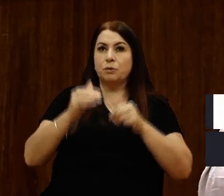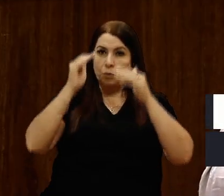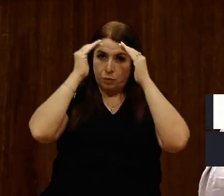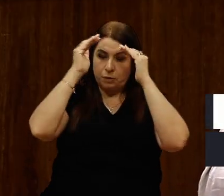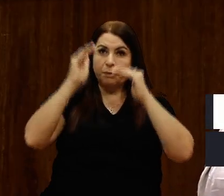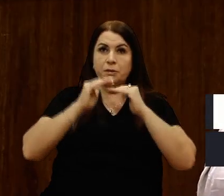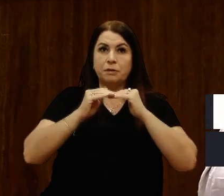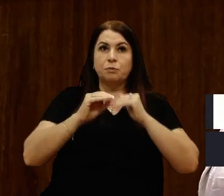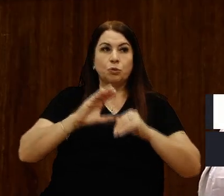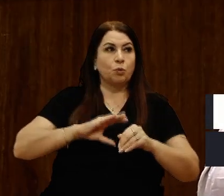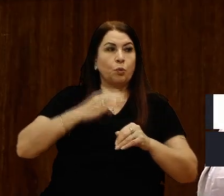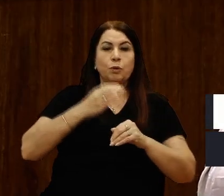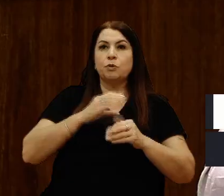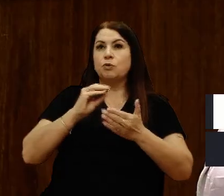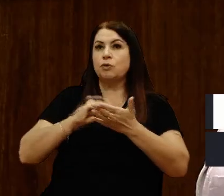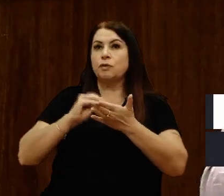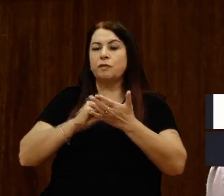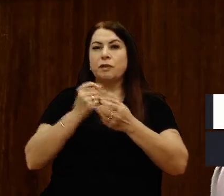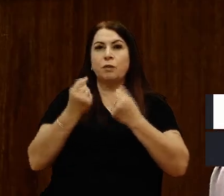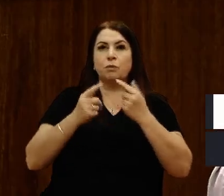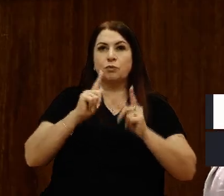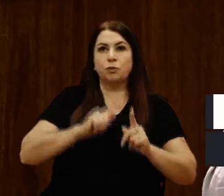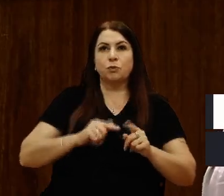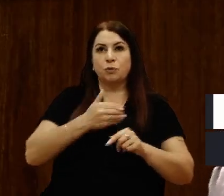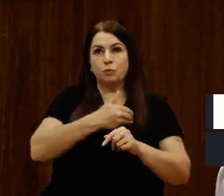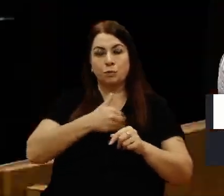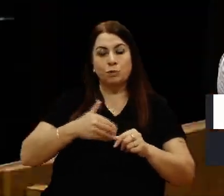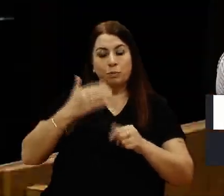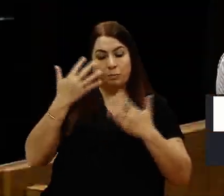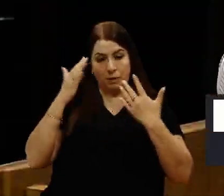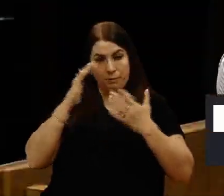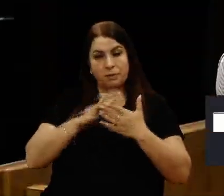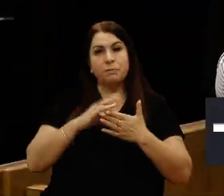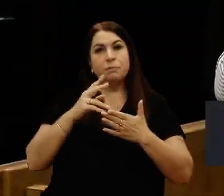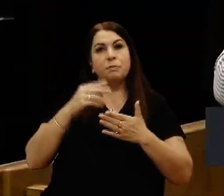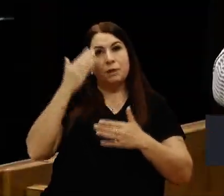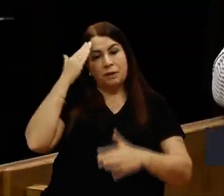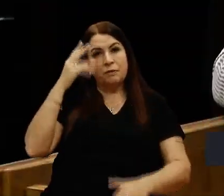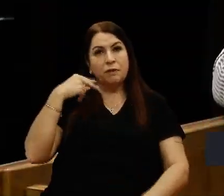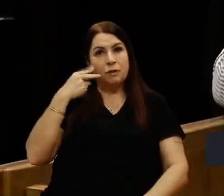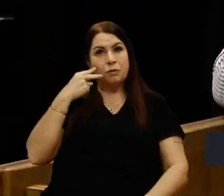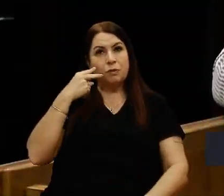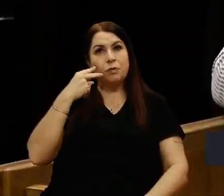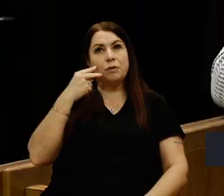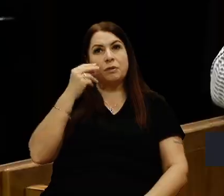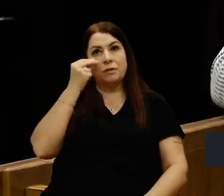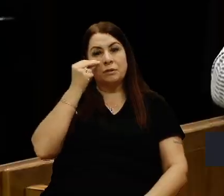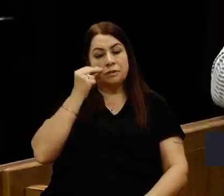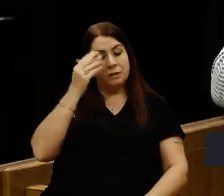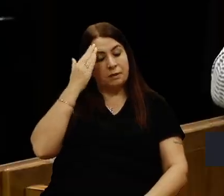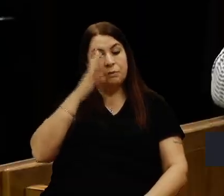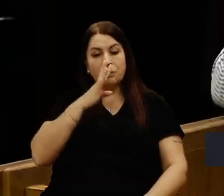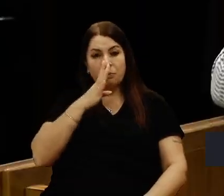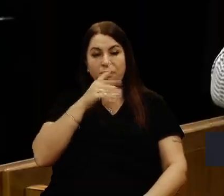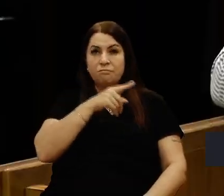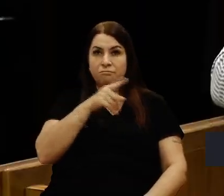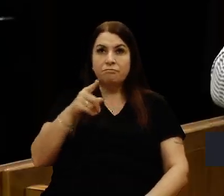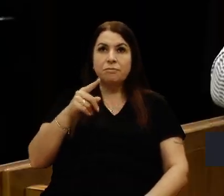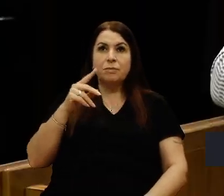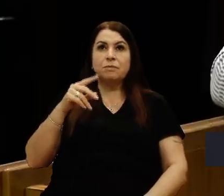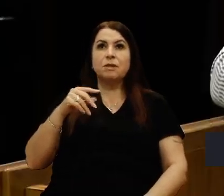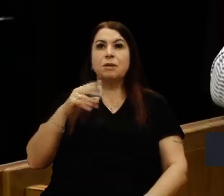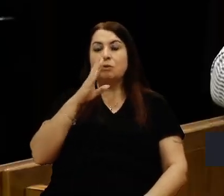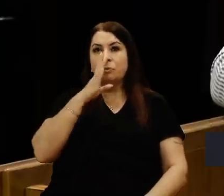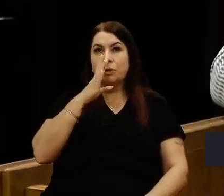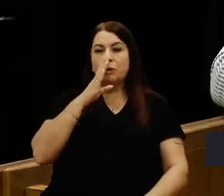e com muita coragem, que falta em alguns gestores públicos. Parabéns. Obrigado, vereador Cláudio Libardi, sabe da minha admiração, o senhor que é um admirador